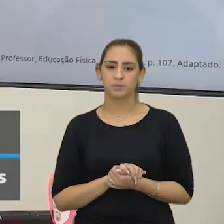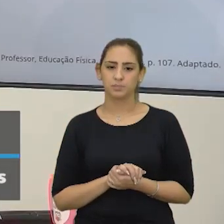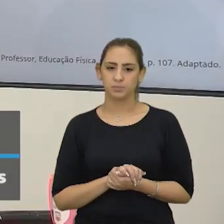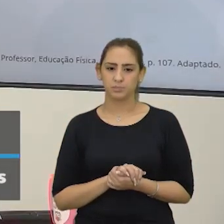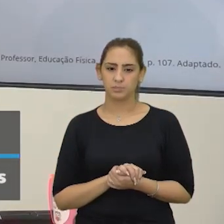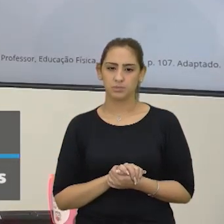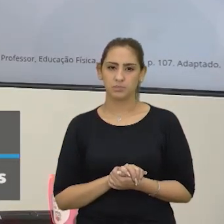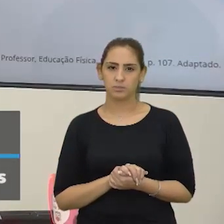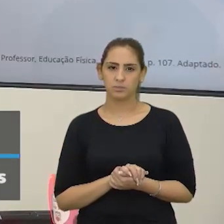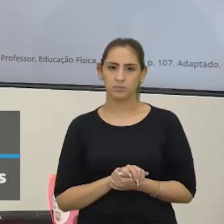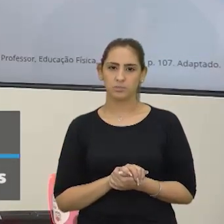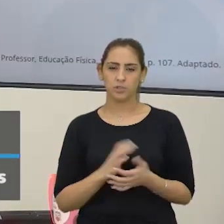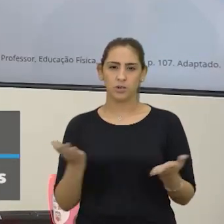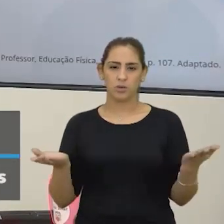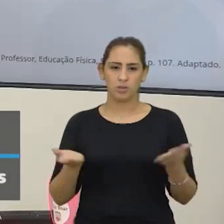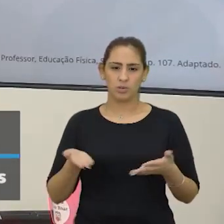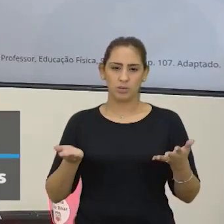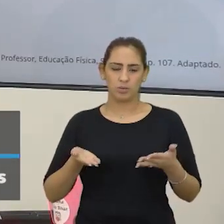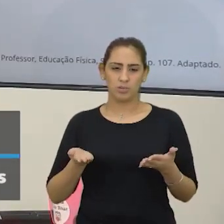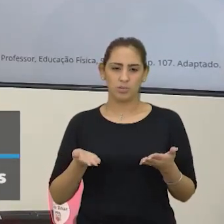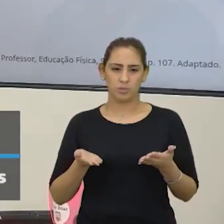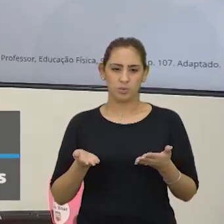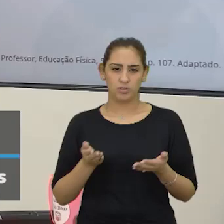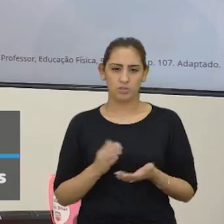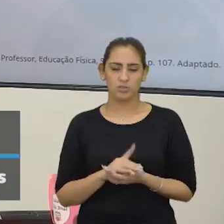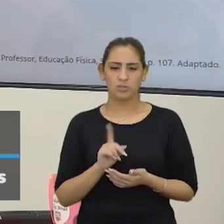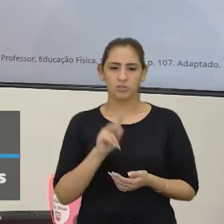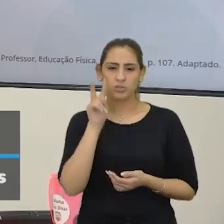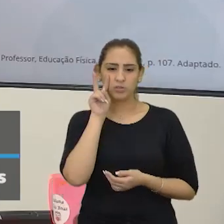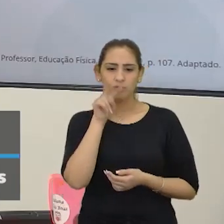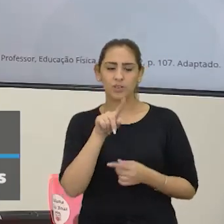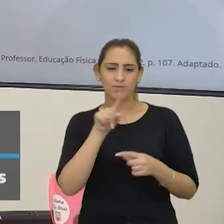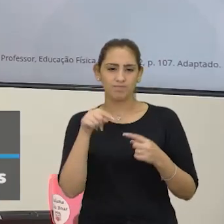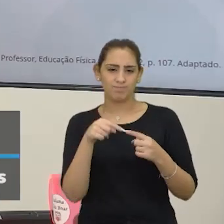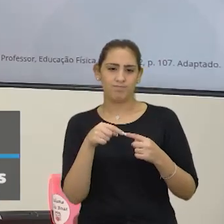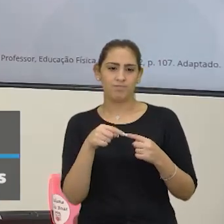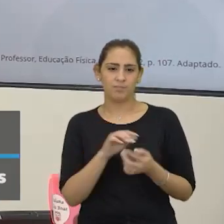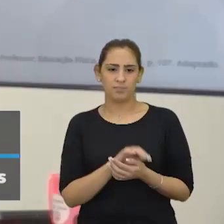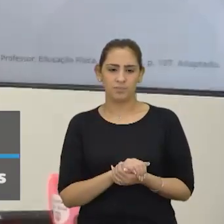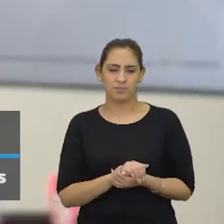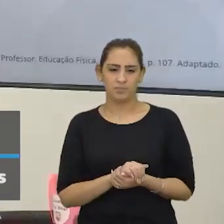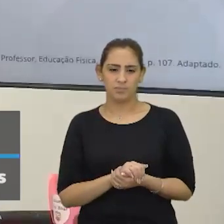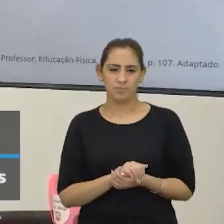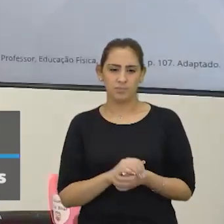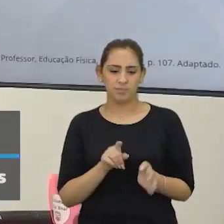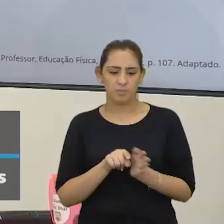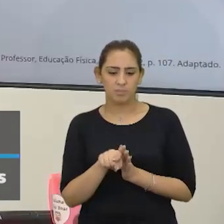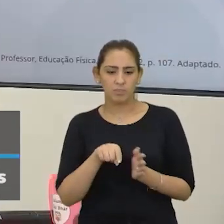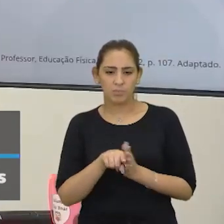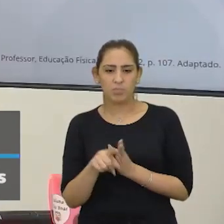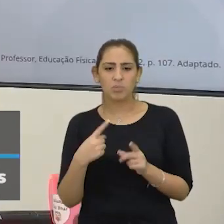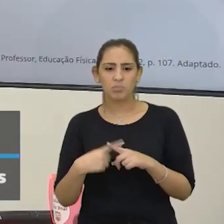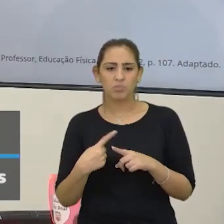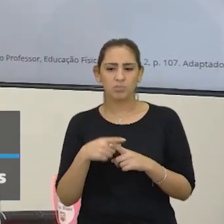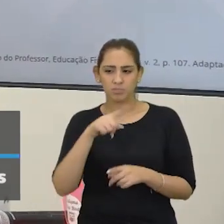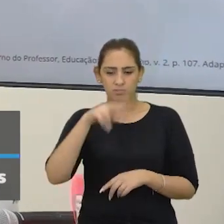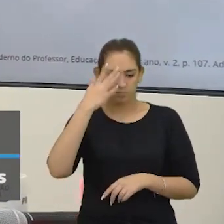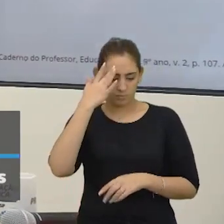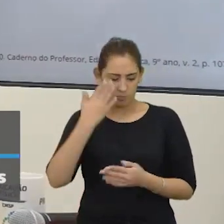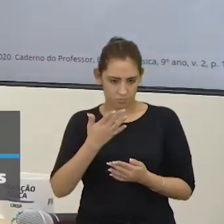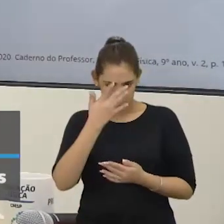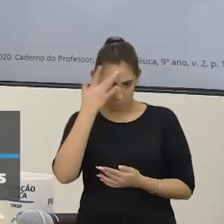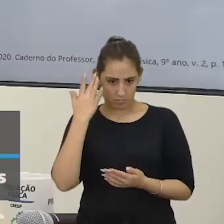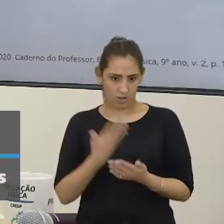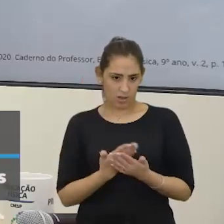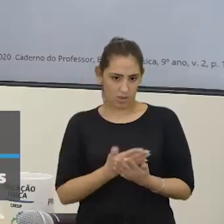trazendo lutas. E hoje a gente não vê esse questionamento por parte, né, aí dos estudantes, do